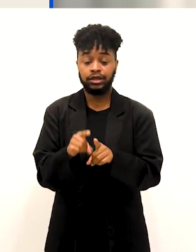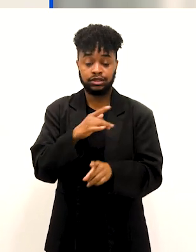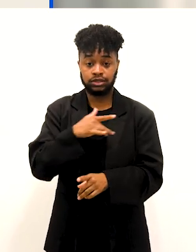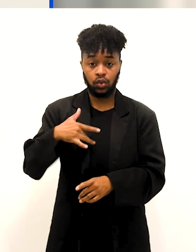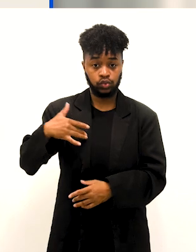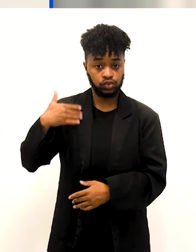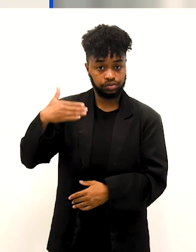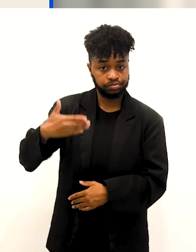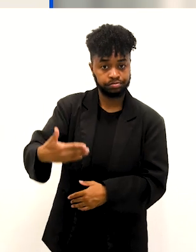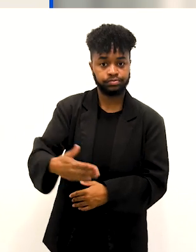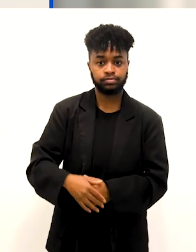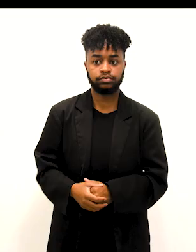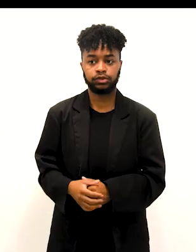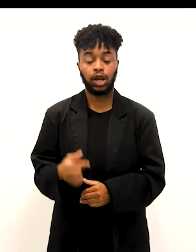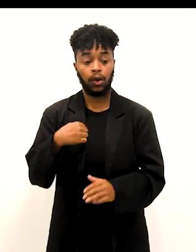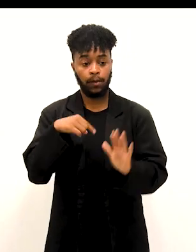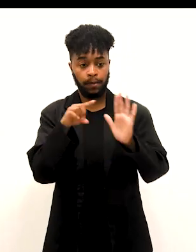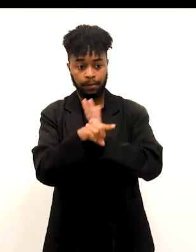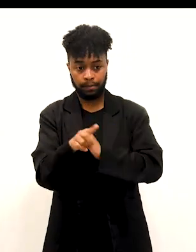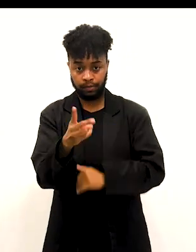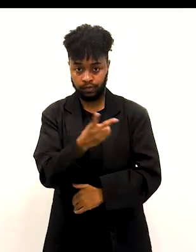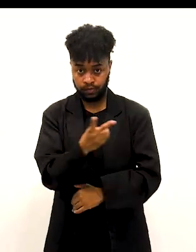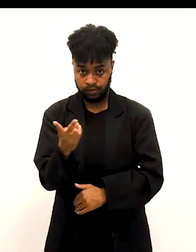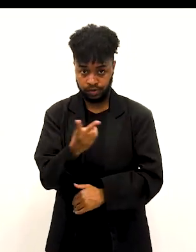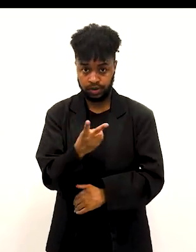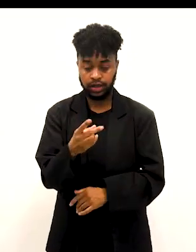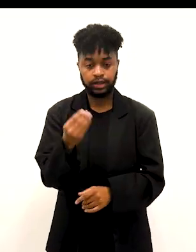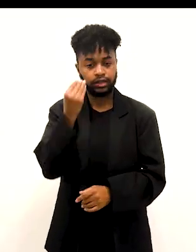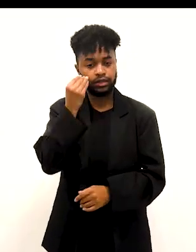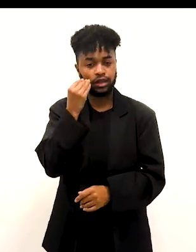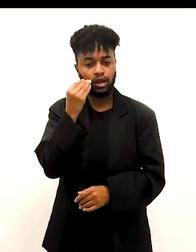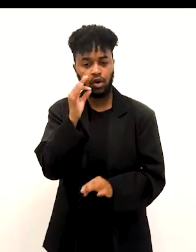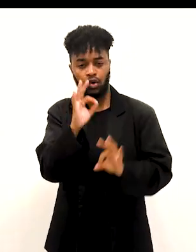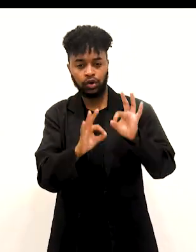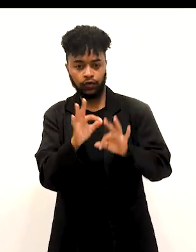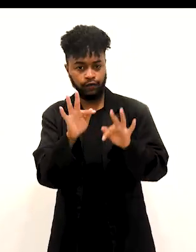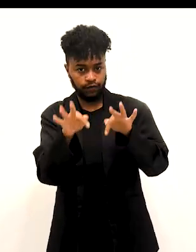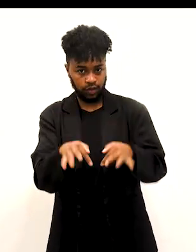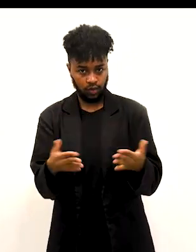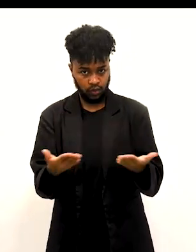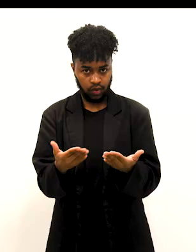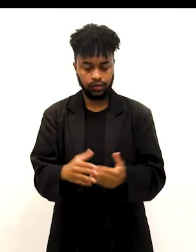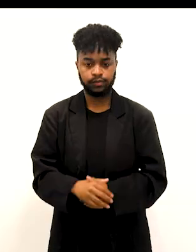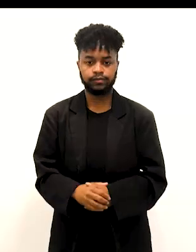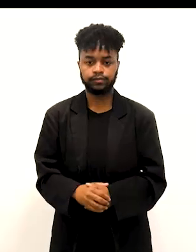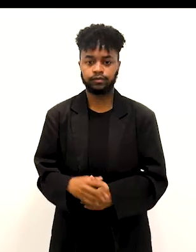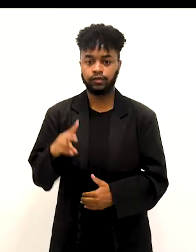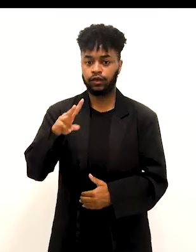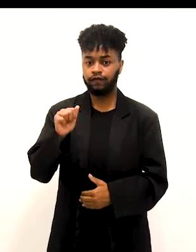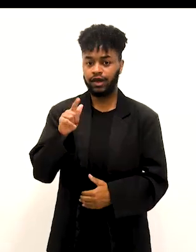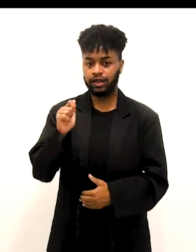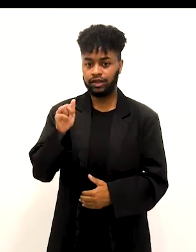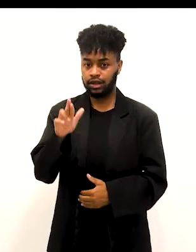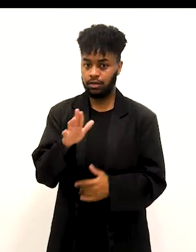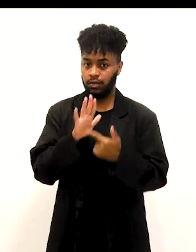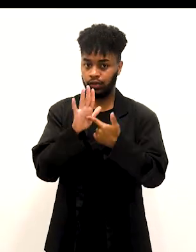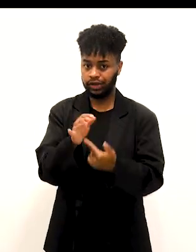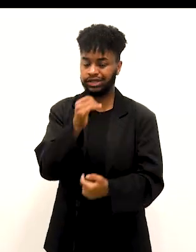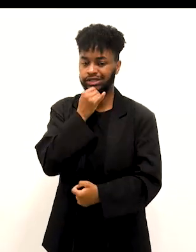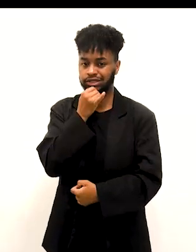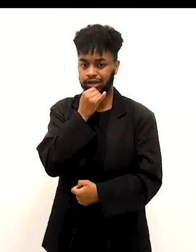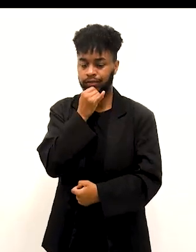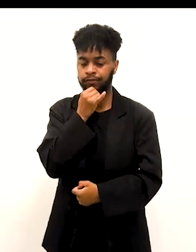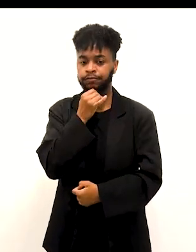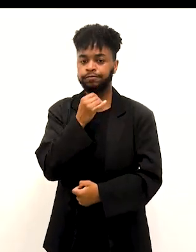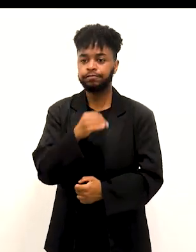né, no seu dia a Sim. dia. Agora eu vou fazer uma pergunta para os dois, até para a gente encaminhar para o final. O Wagner, pelo exemplo que ele